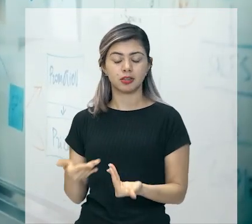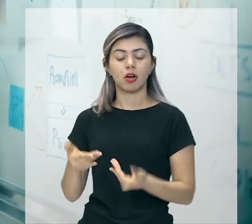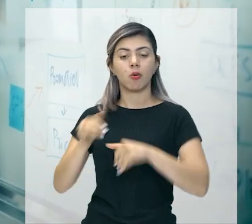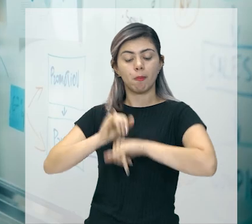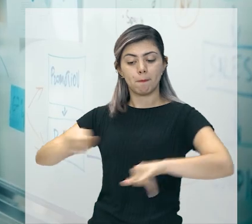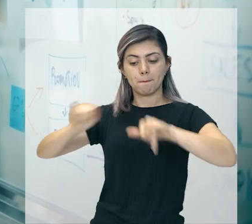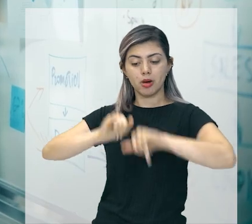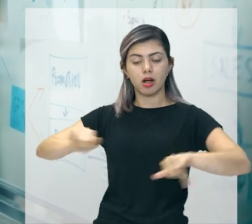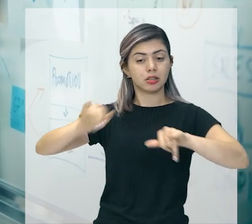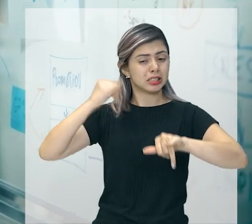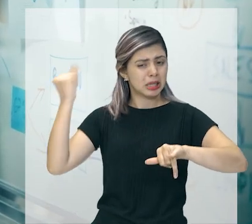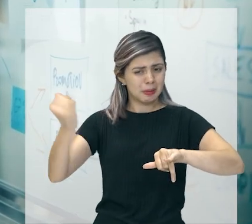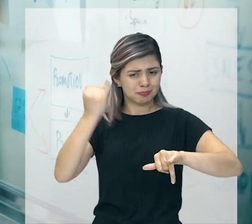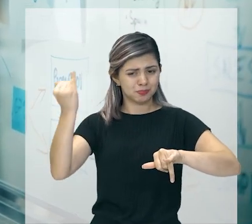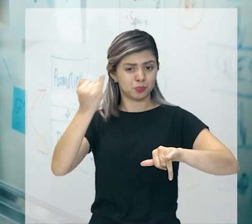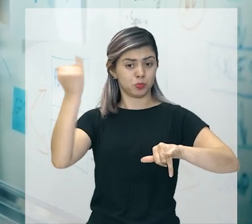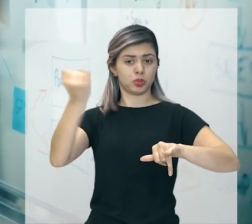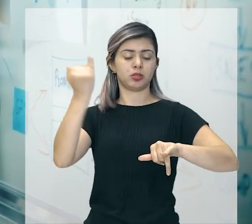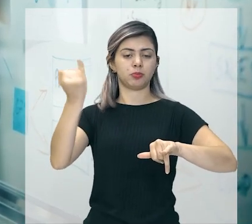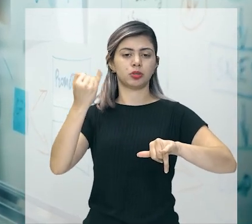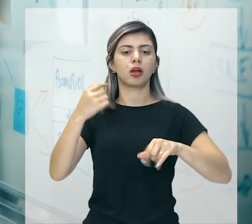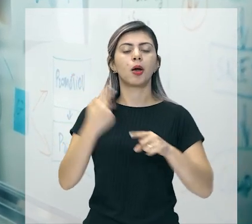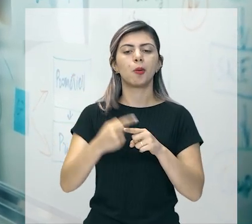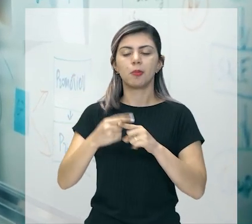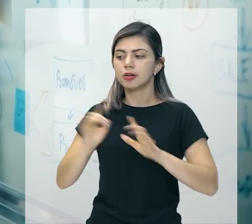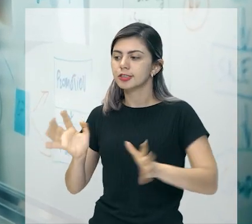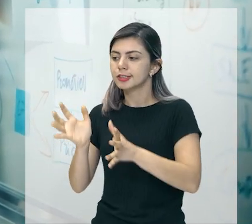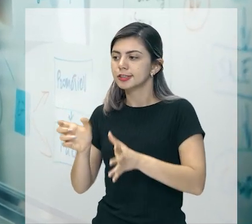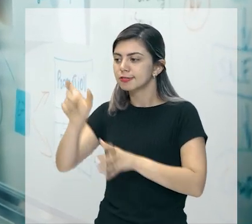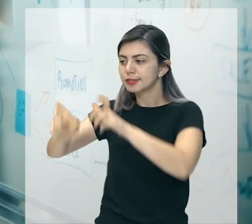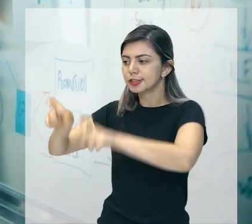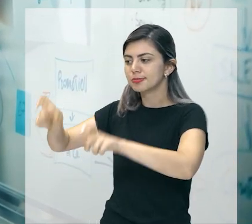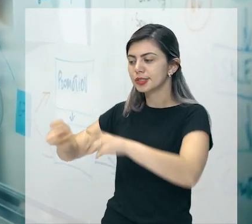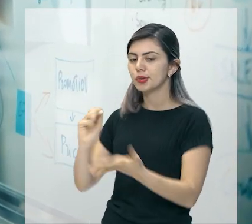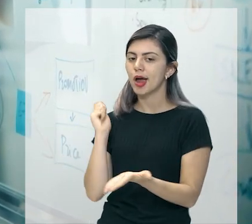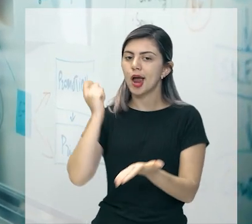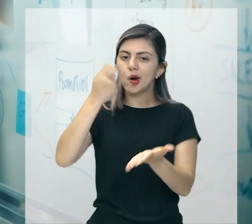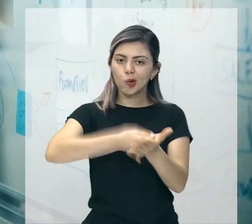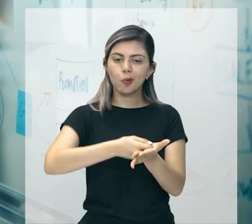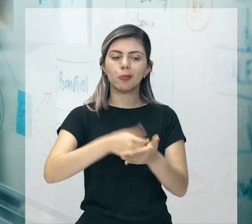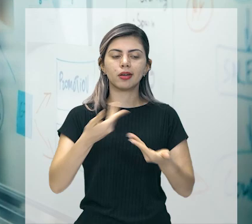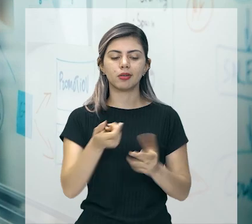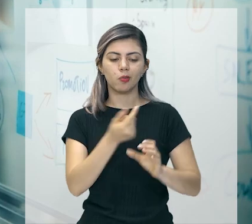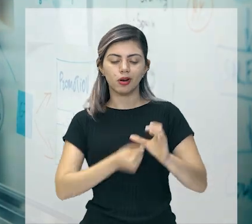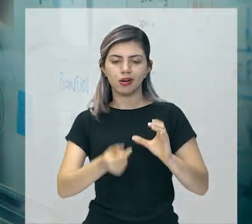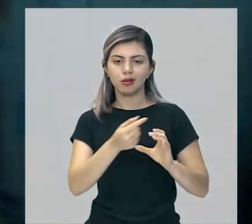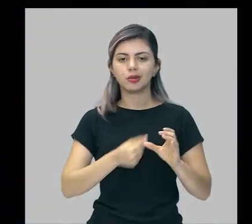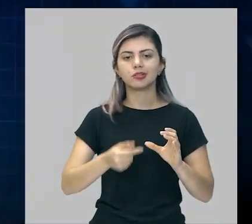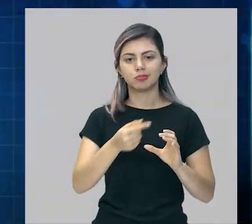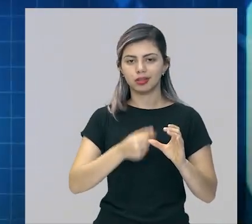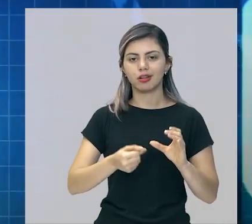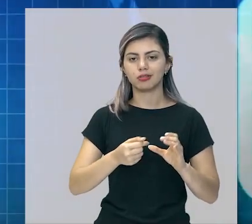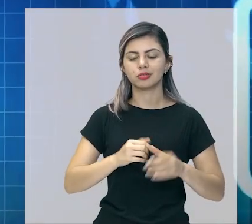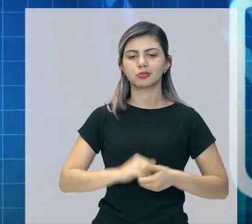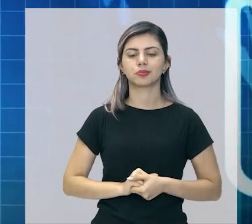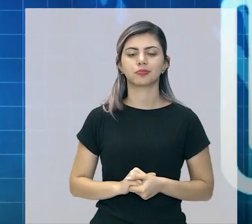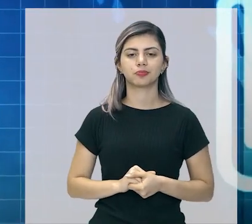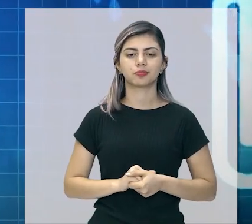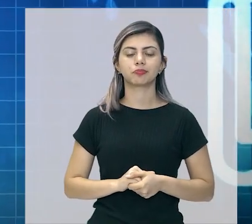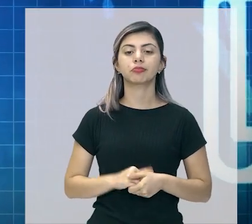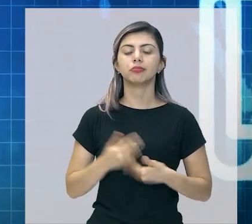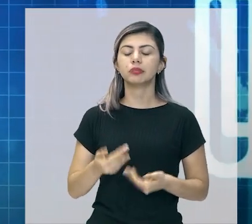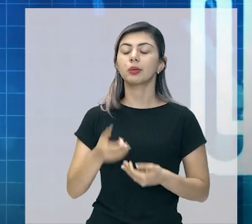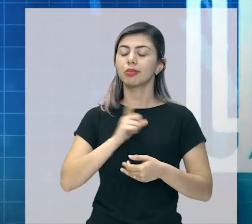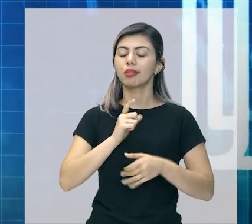instrumento fundamental nesse ciclo produtivo, pois incentiva o consumo, mantendo o sistema capitalista em pleno funcionamento.